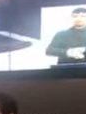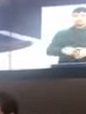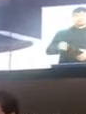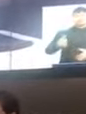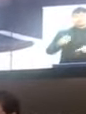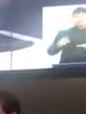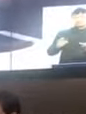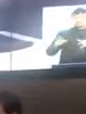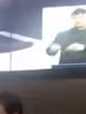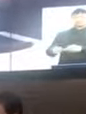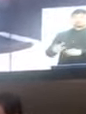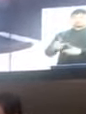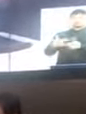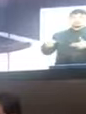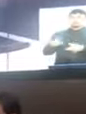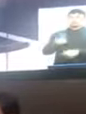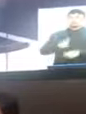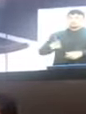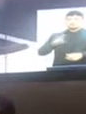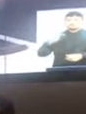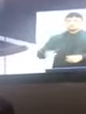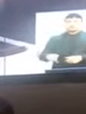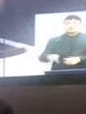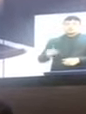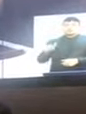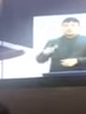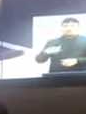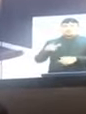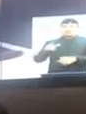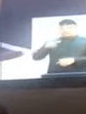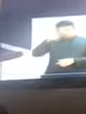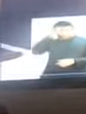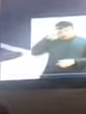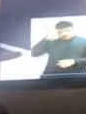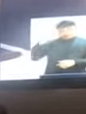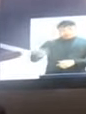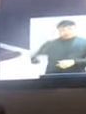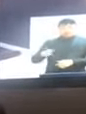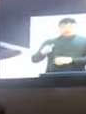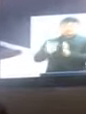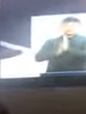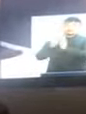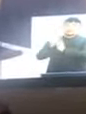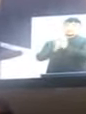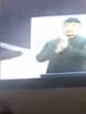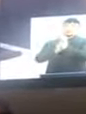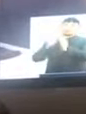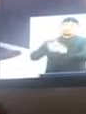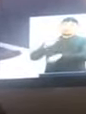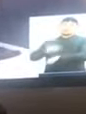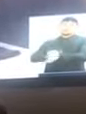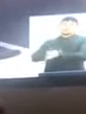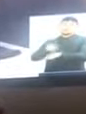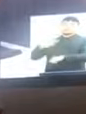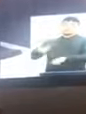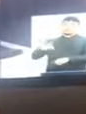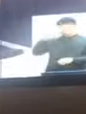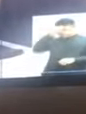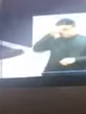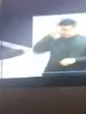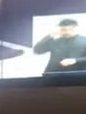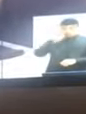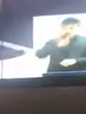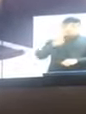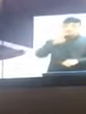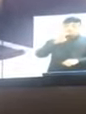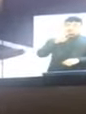quase todos os equipamentos públicos do município de Eusébio foram construídos pelo prefeito Edson